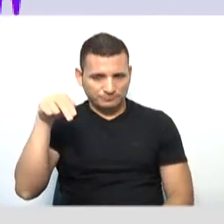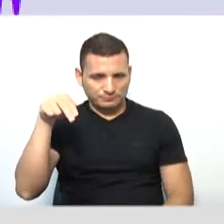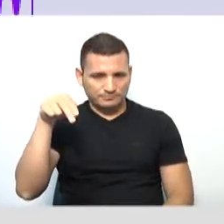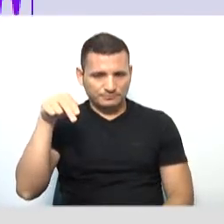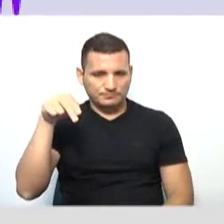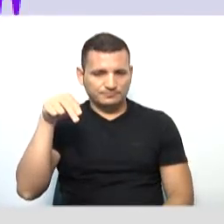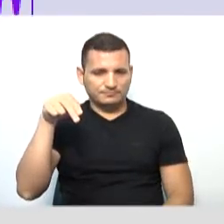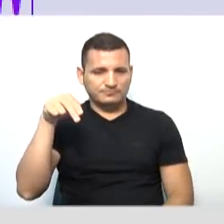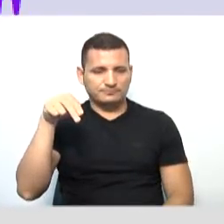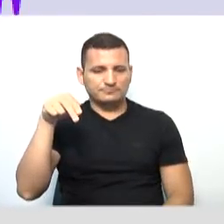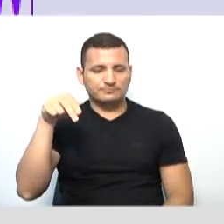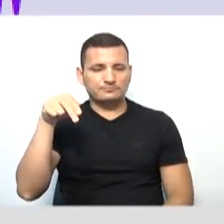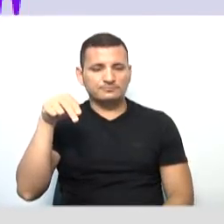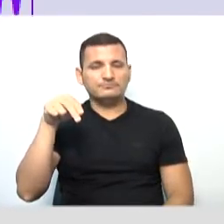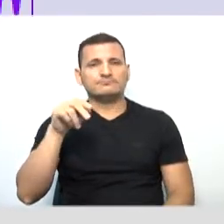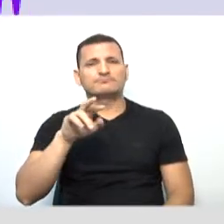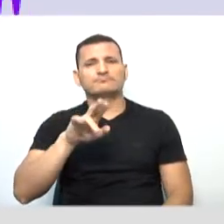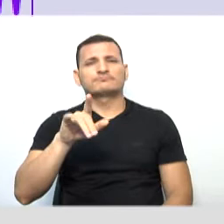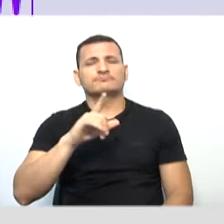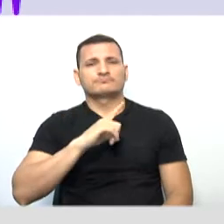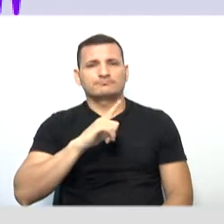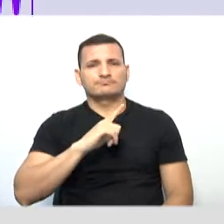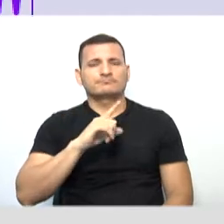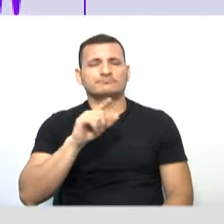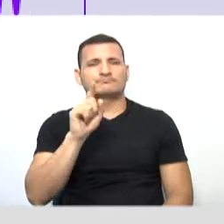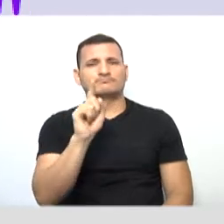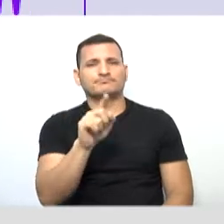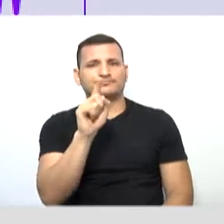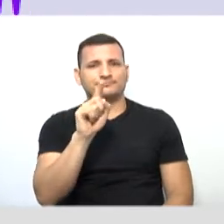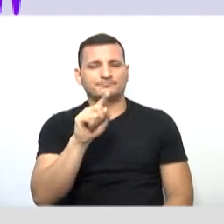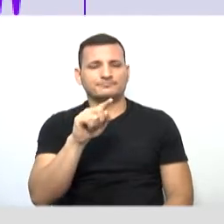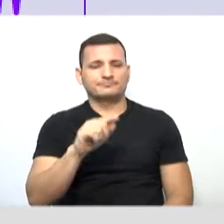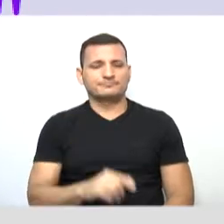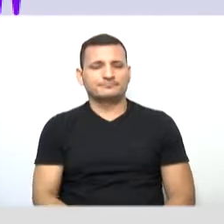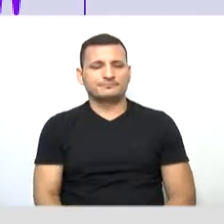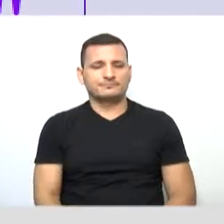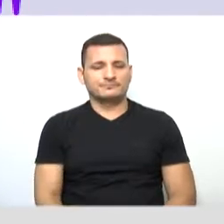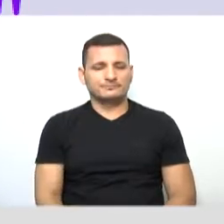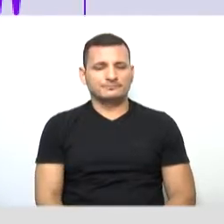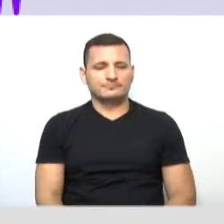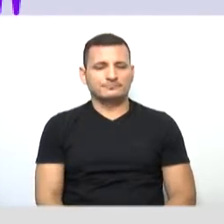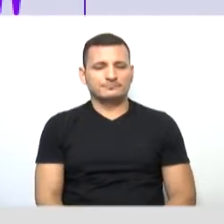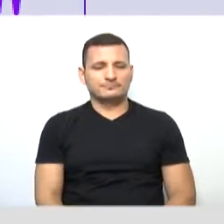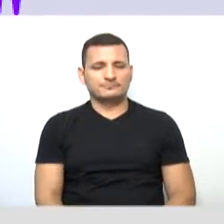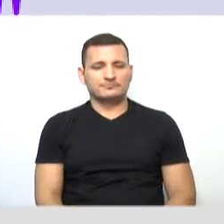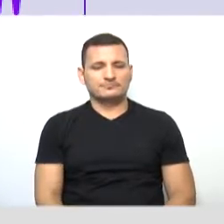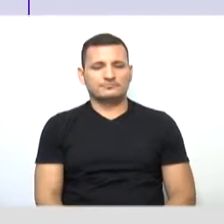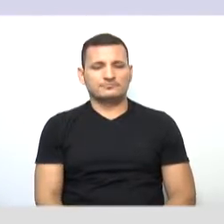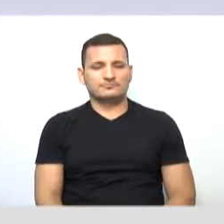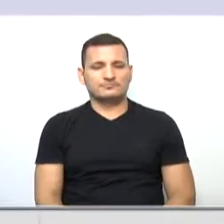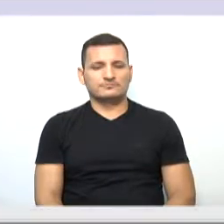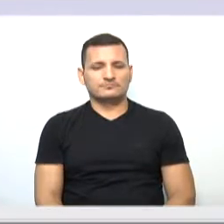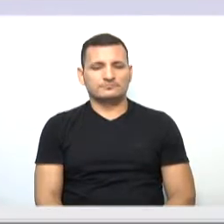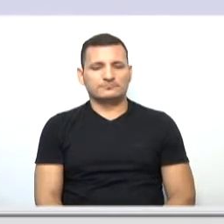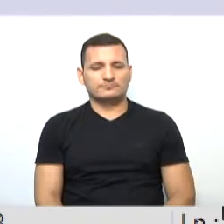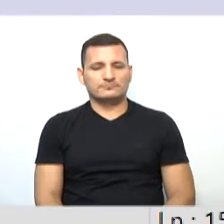Certo? Eu vou input, vai ter uma entrada. Qual é o tipo dela? Botão. E como que ela vai